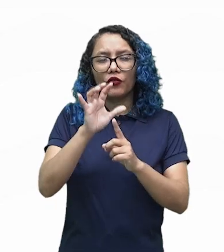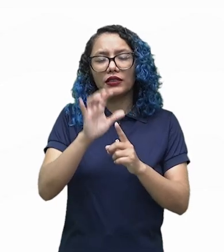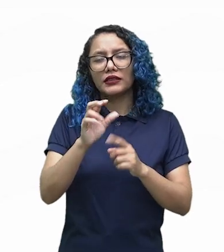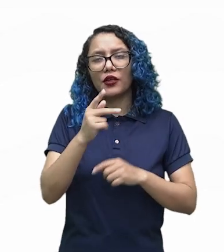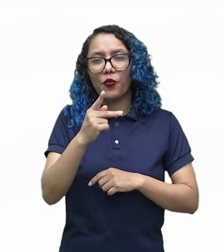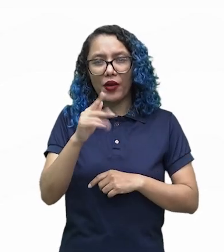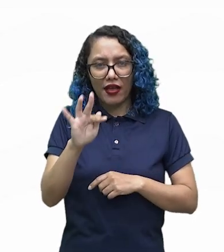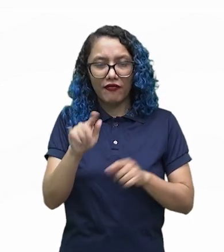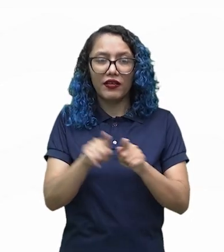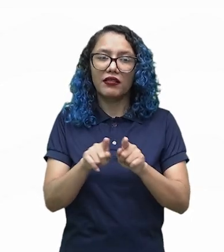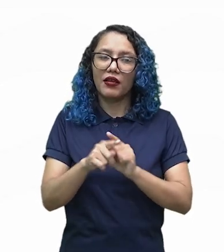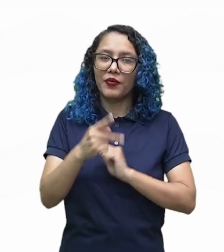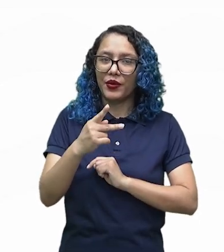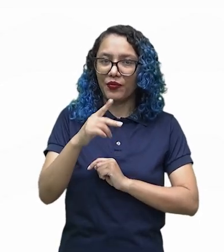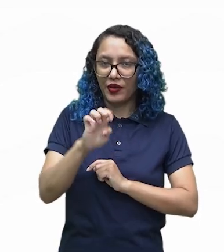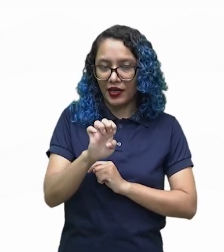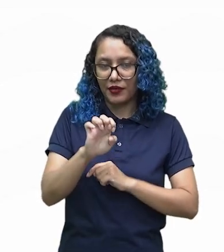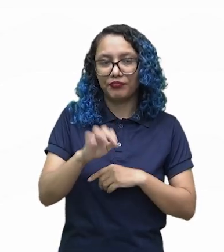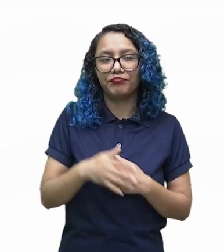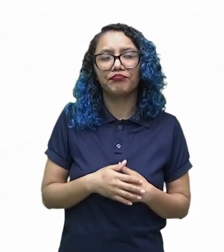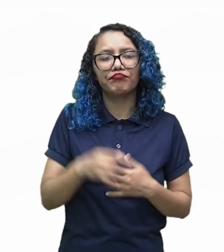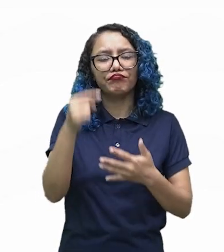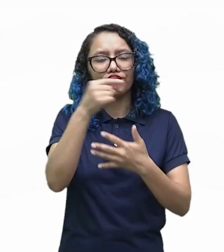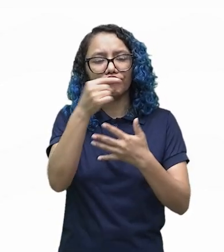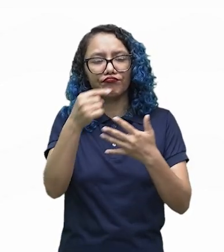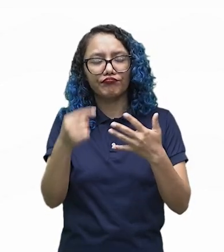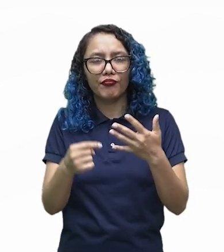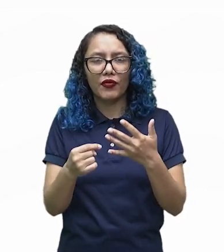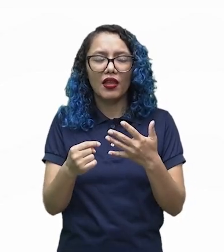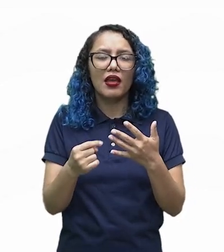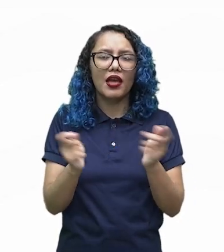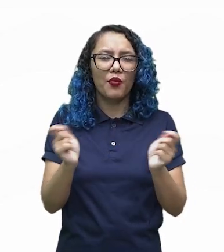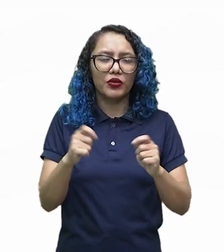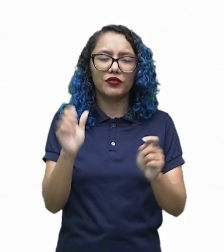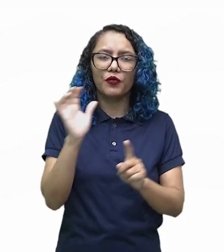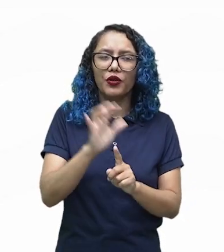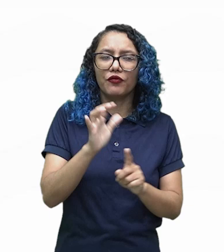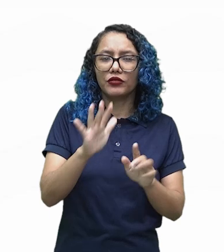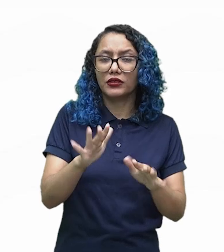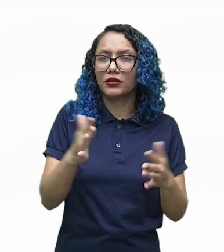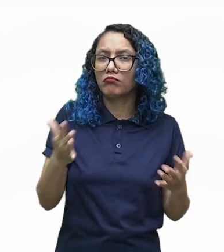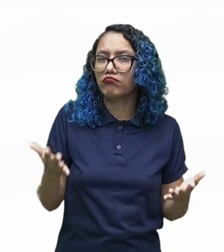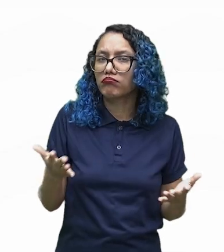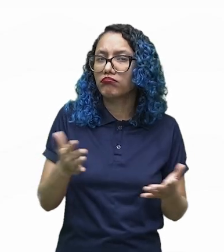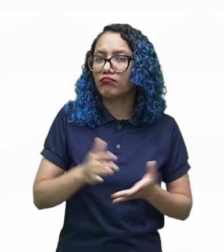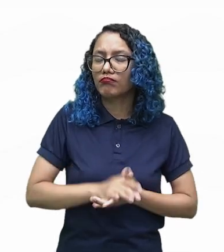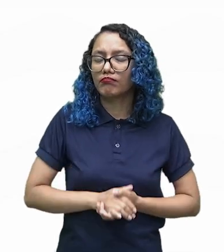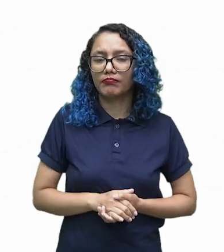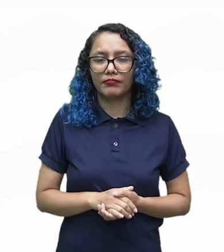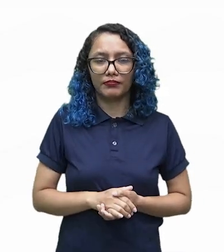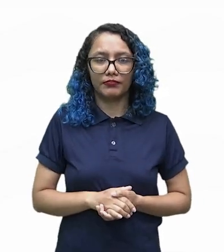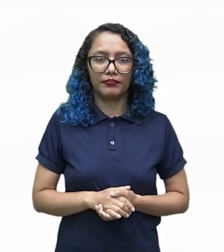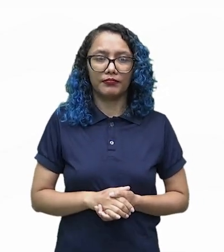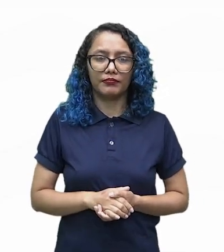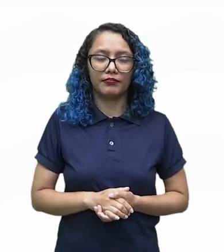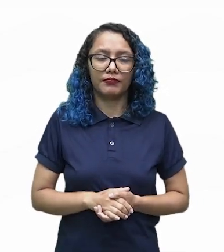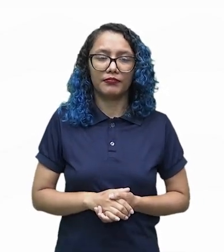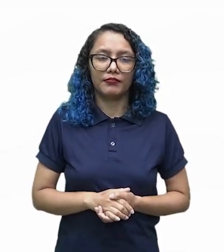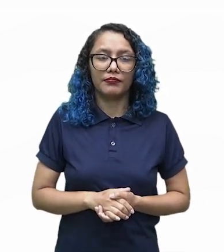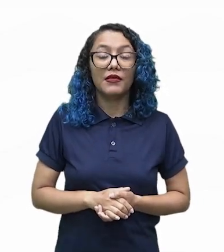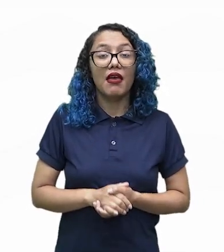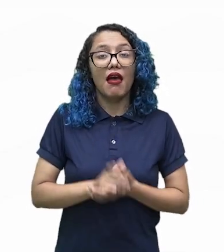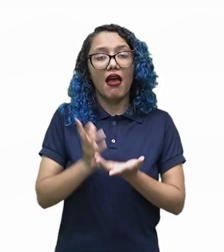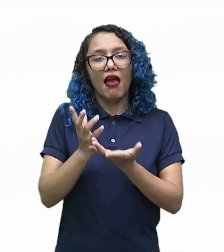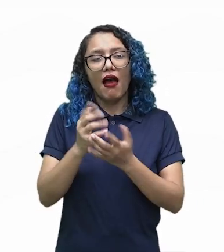e ebulição, né? Quais são esses fatores externos que podem interferir aí no ponto de fusão e ebulição?